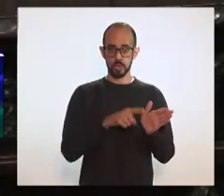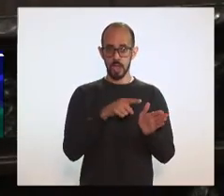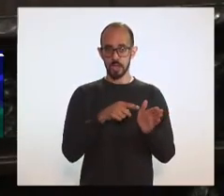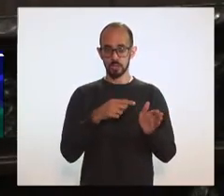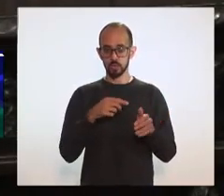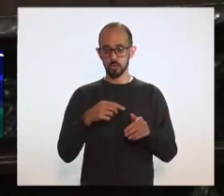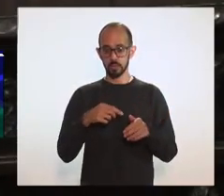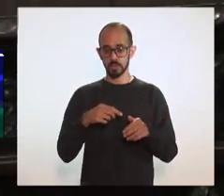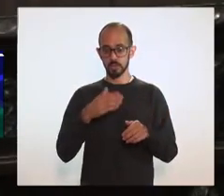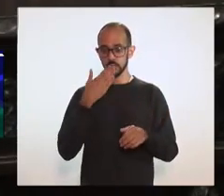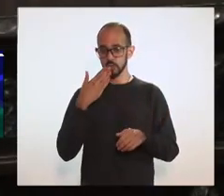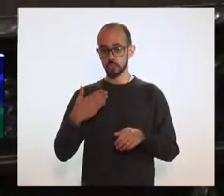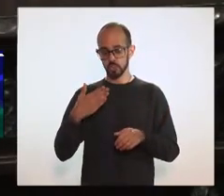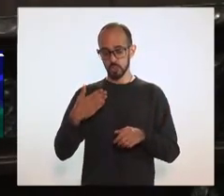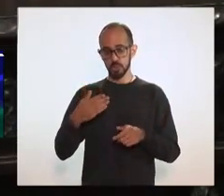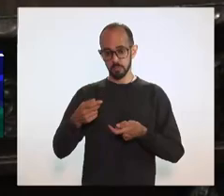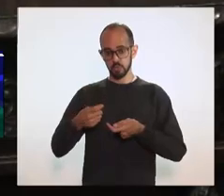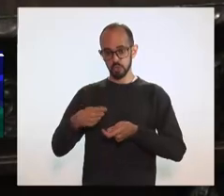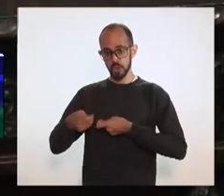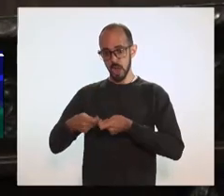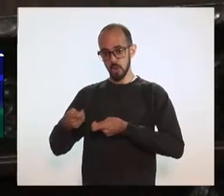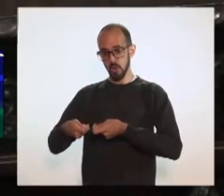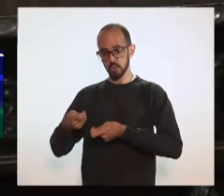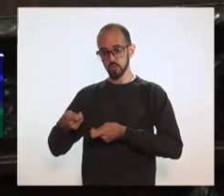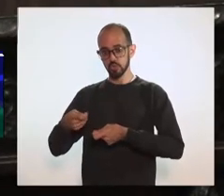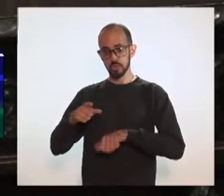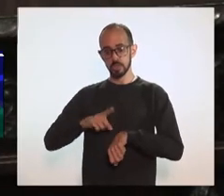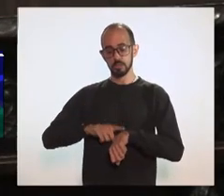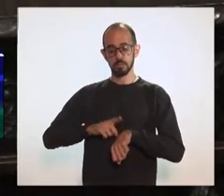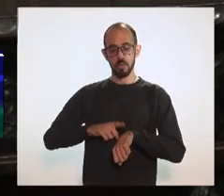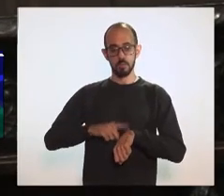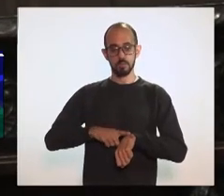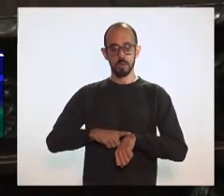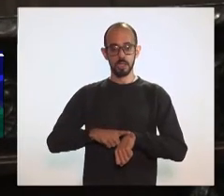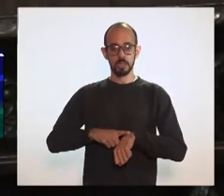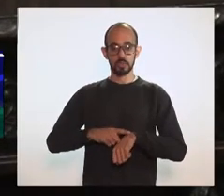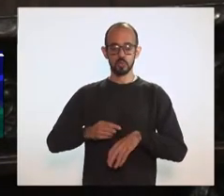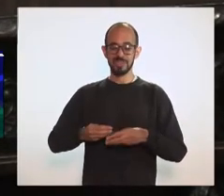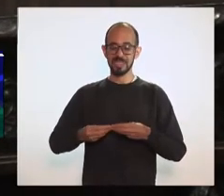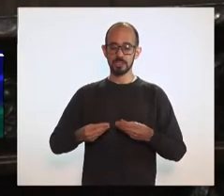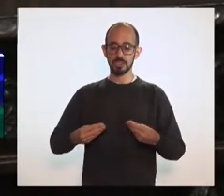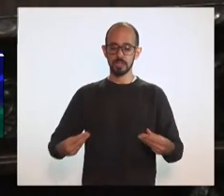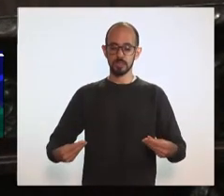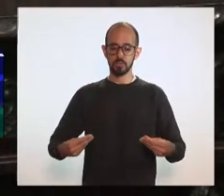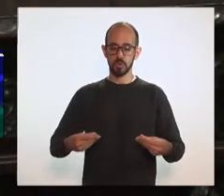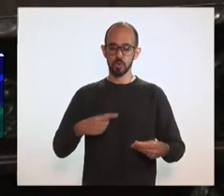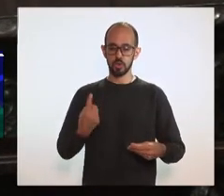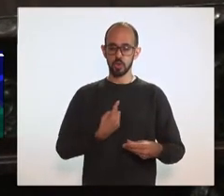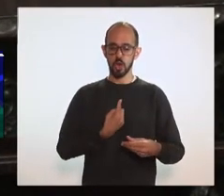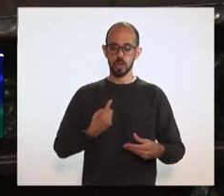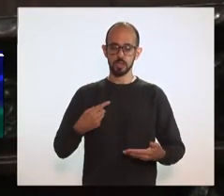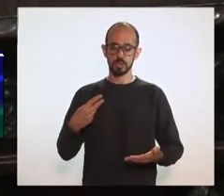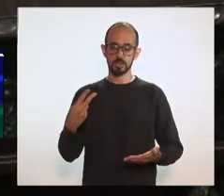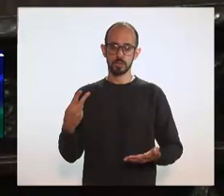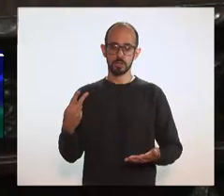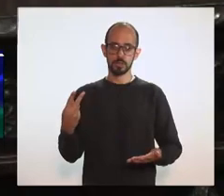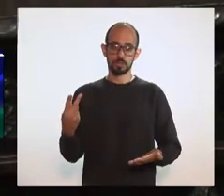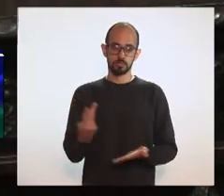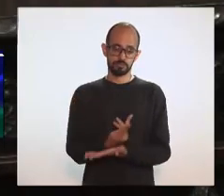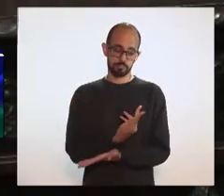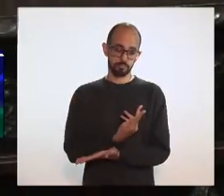negócio, nesse momento tão delicado pelo qual nós estamos passando. Por que que eu estou falando